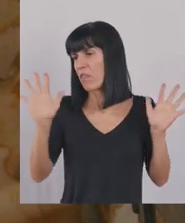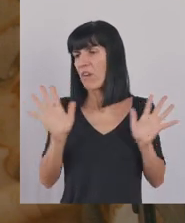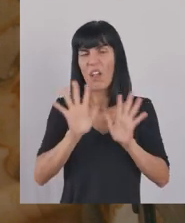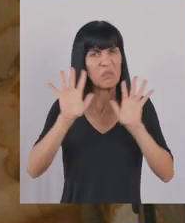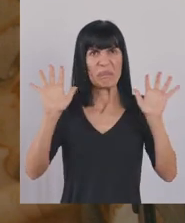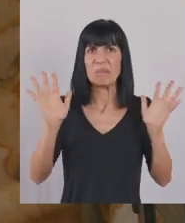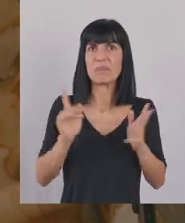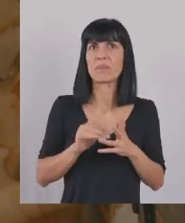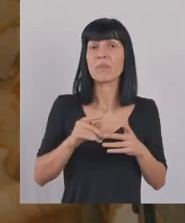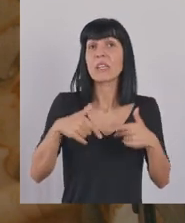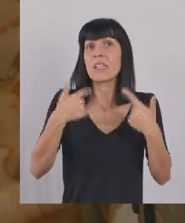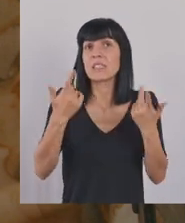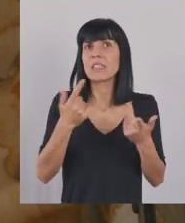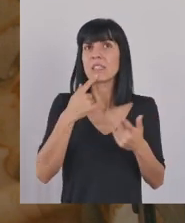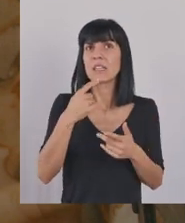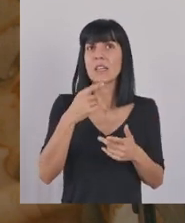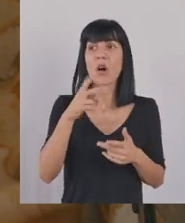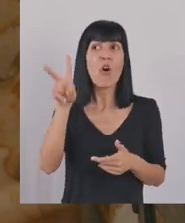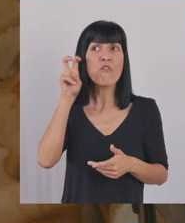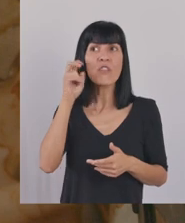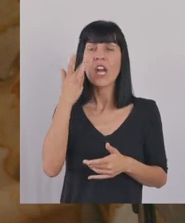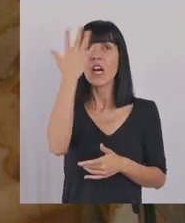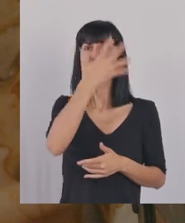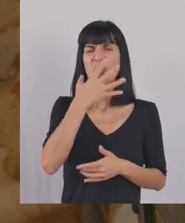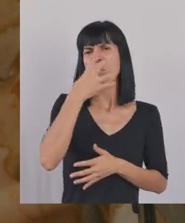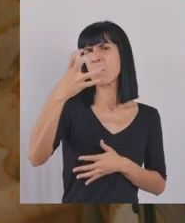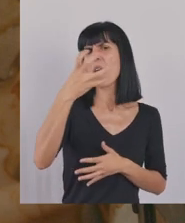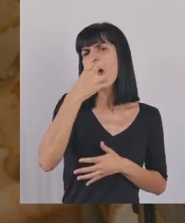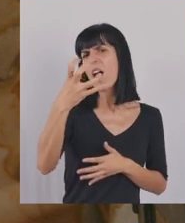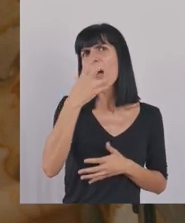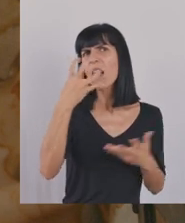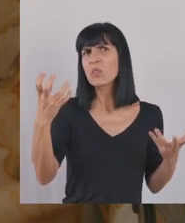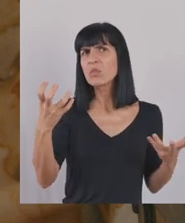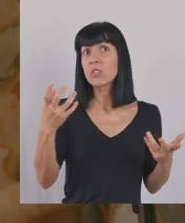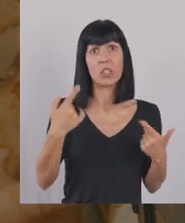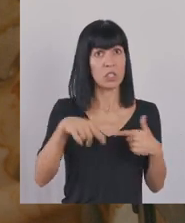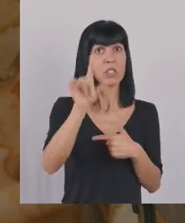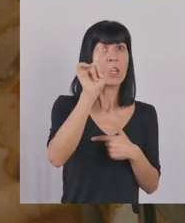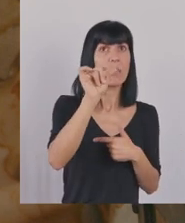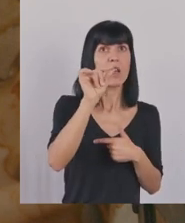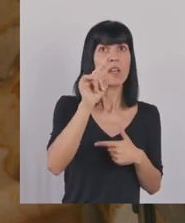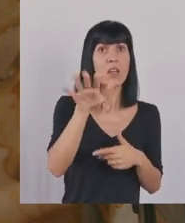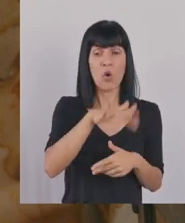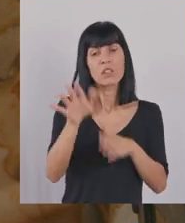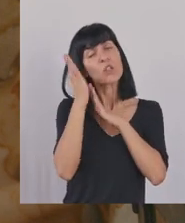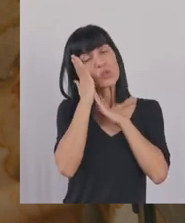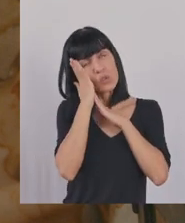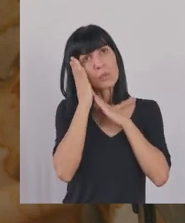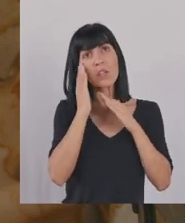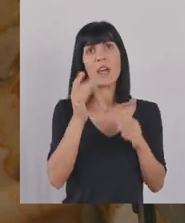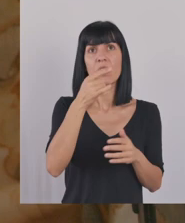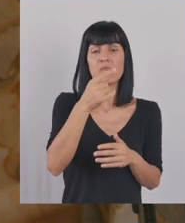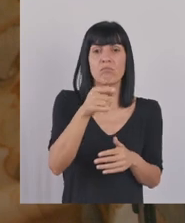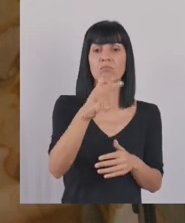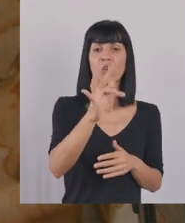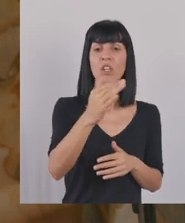calhar. E então era ali berros toda a noite, pá. Ah, e onde eu dormia, éramos